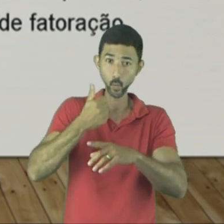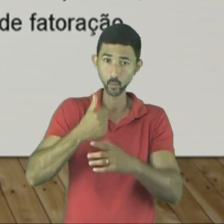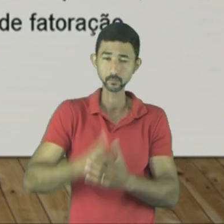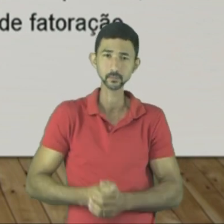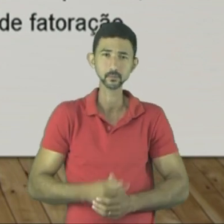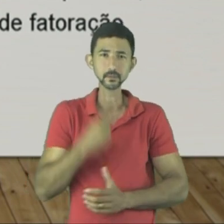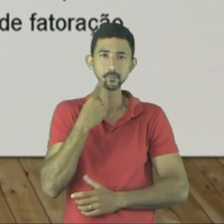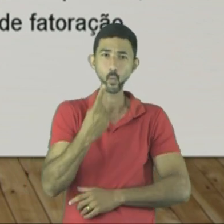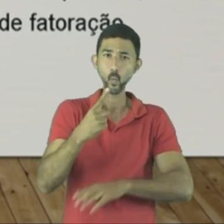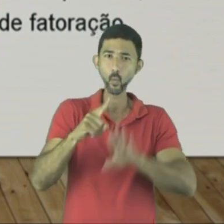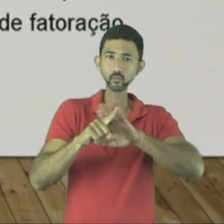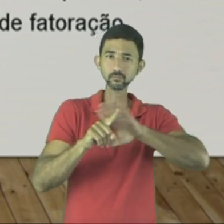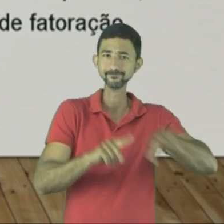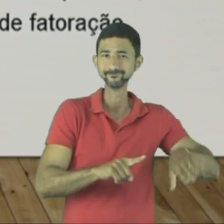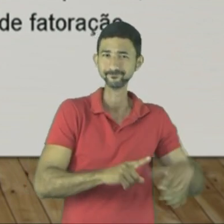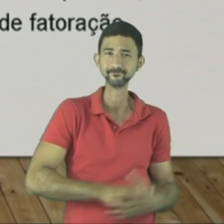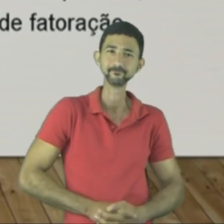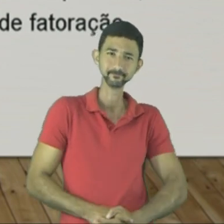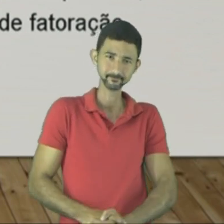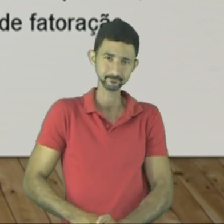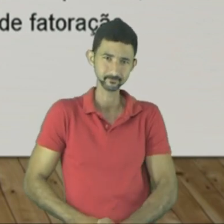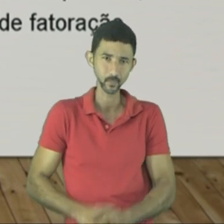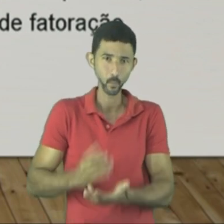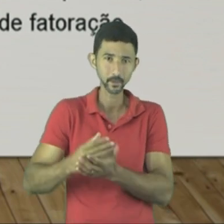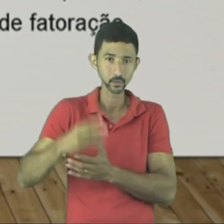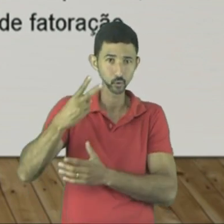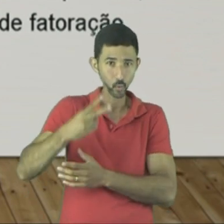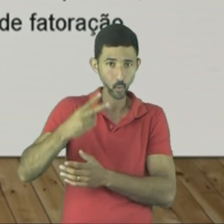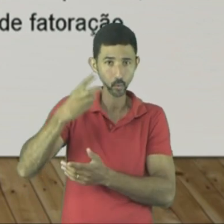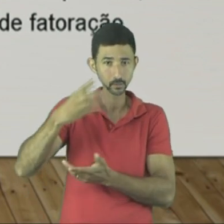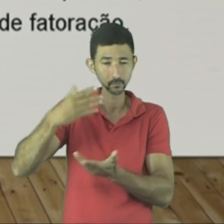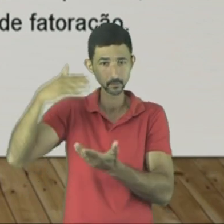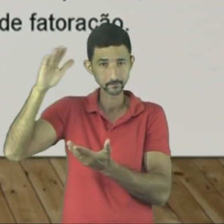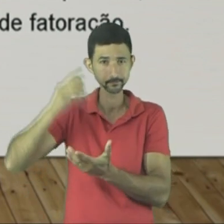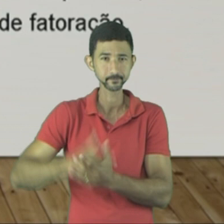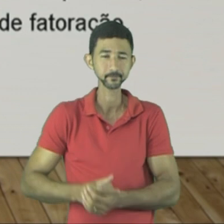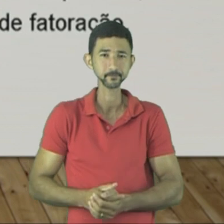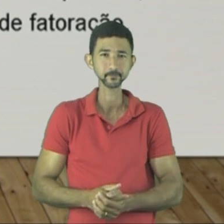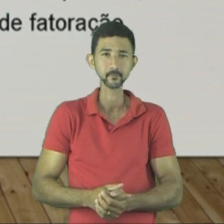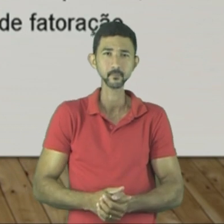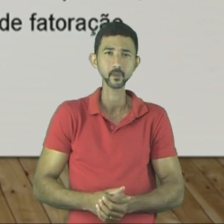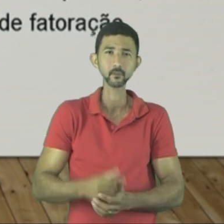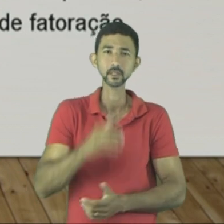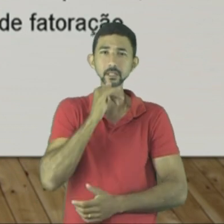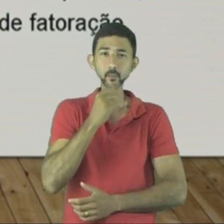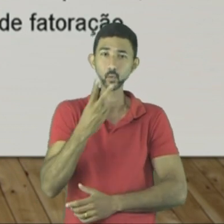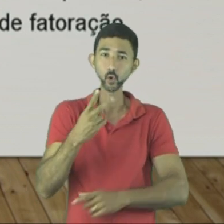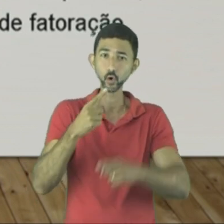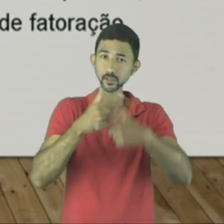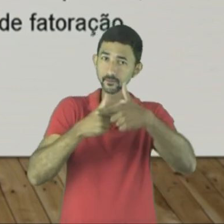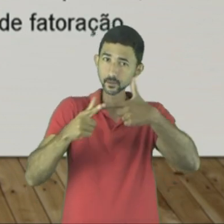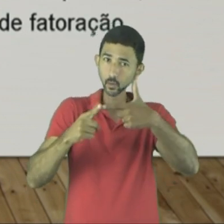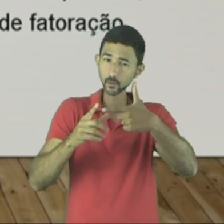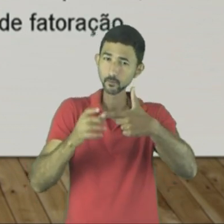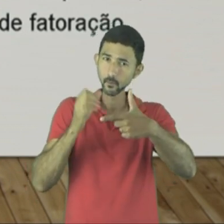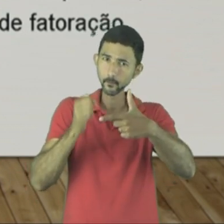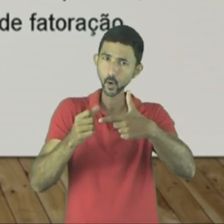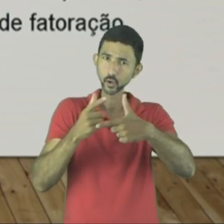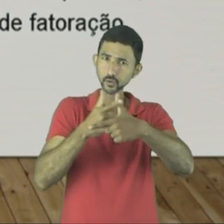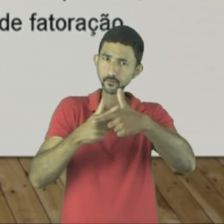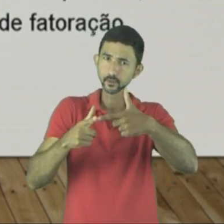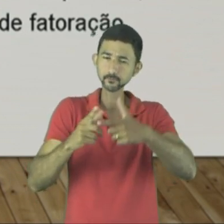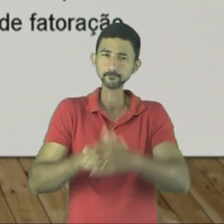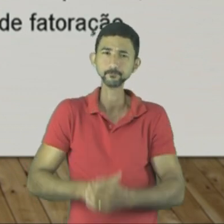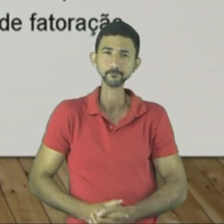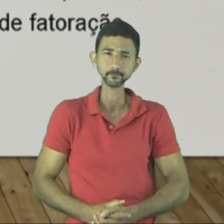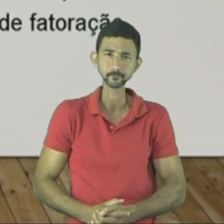Então 1 já está fora aí, já está fora desse grupo dos números primos, que possuem somente dois divisores, ou seja,